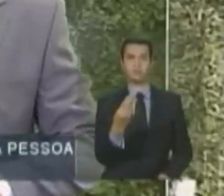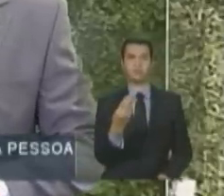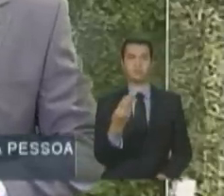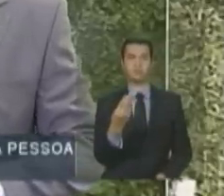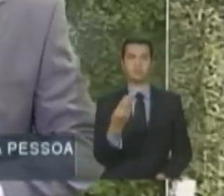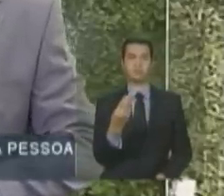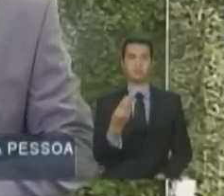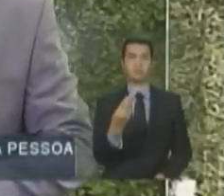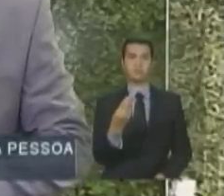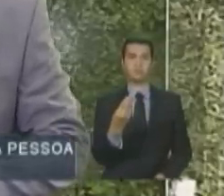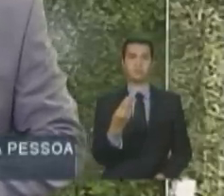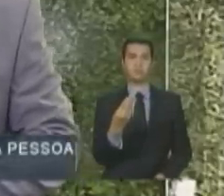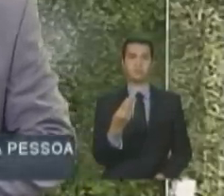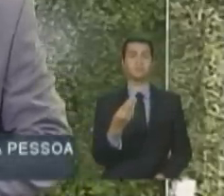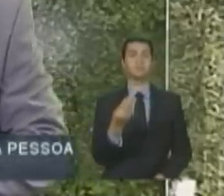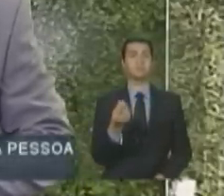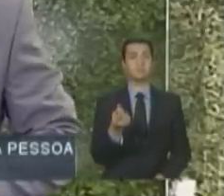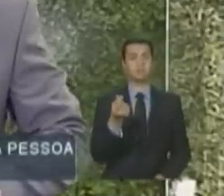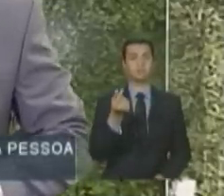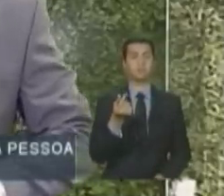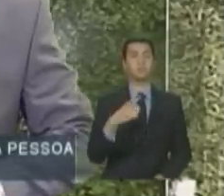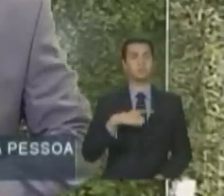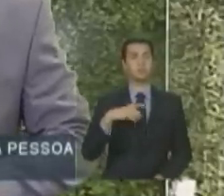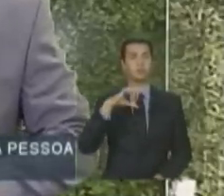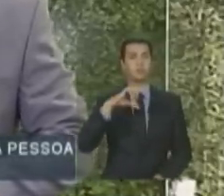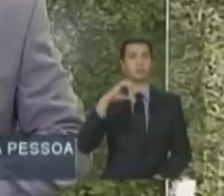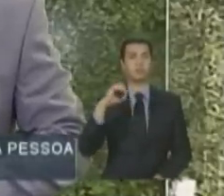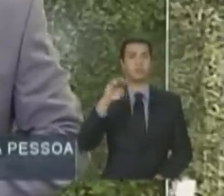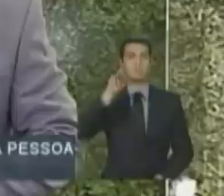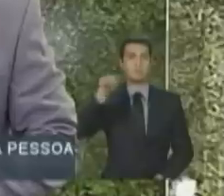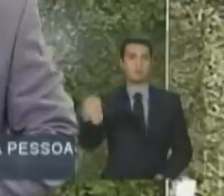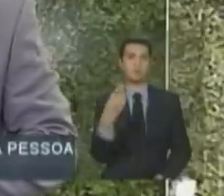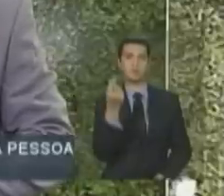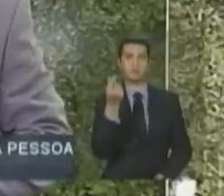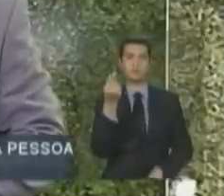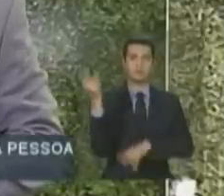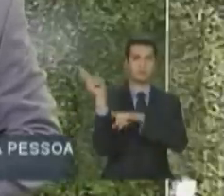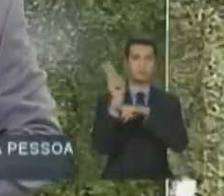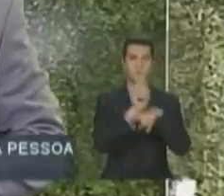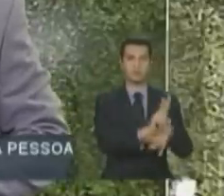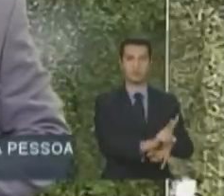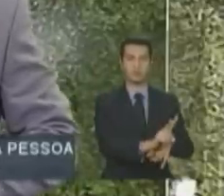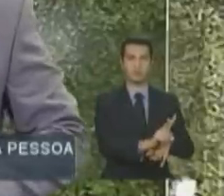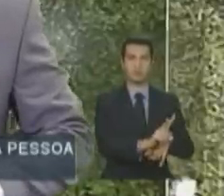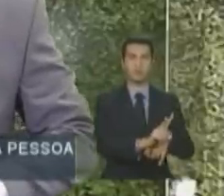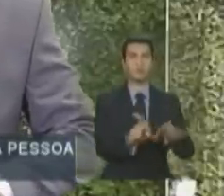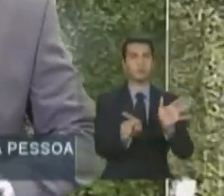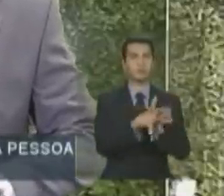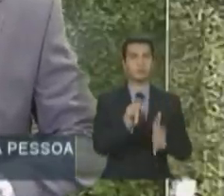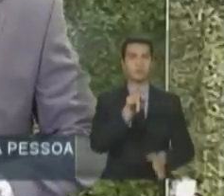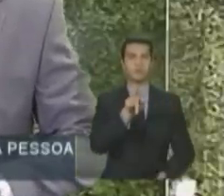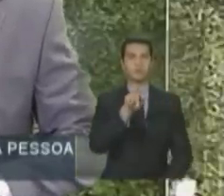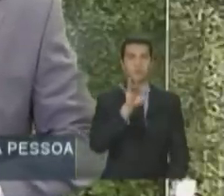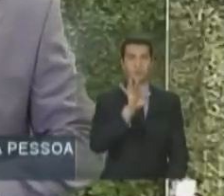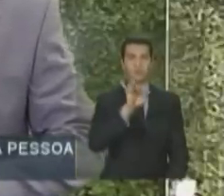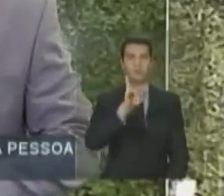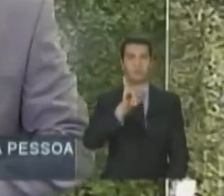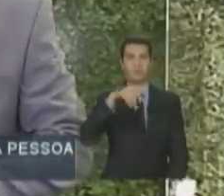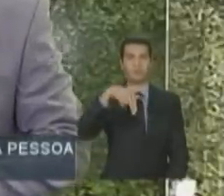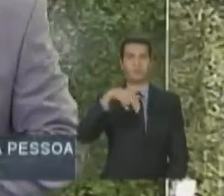FINEP. Então vamos lá. 90 milhões em créditos pela FINEP para inovação